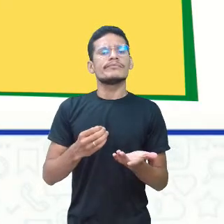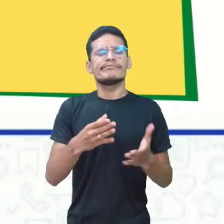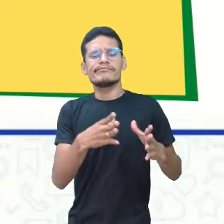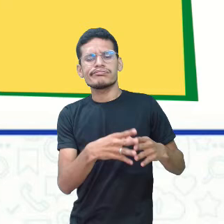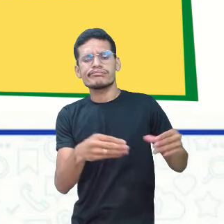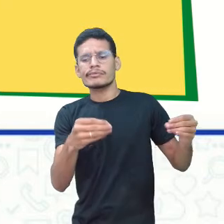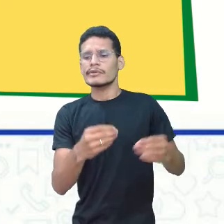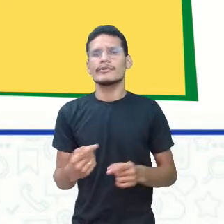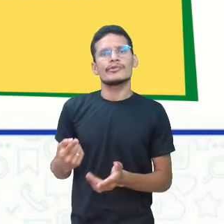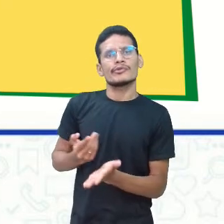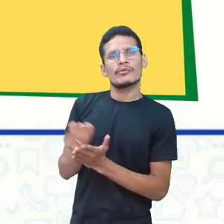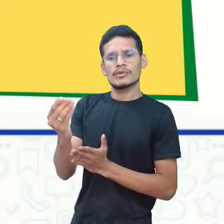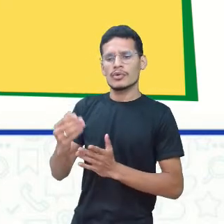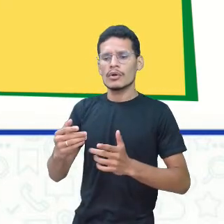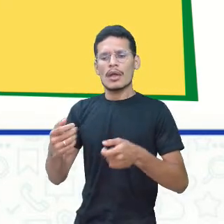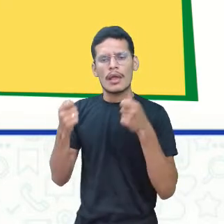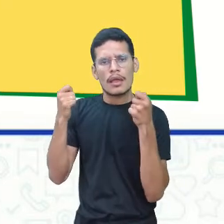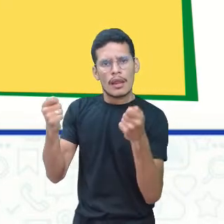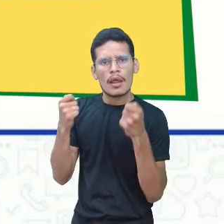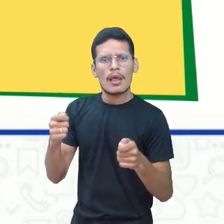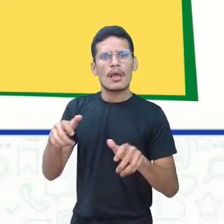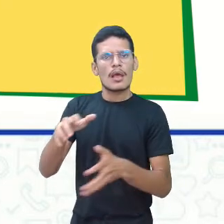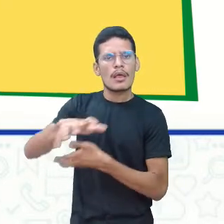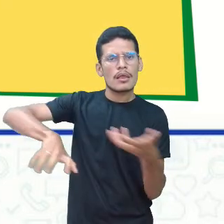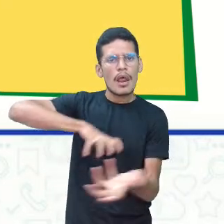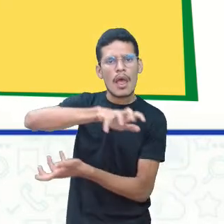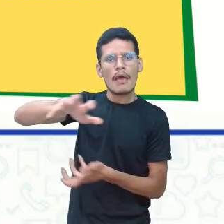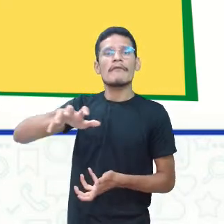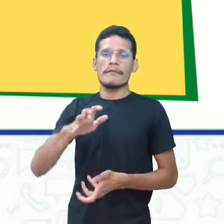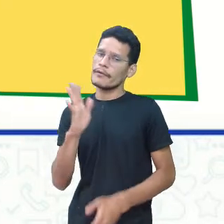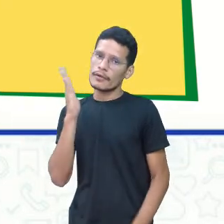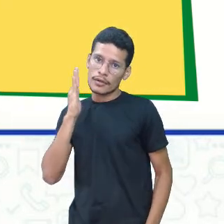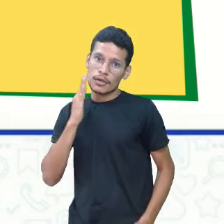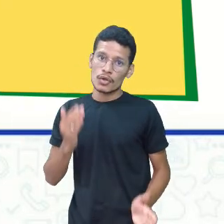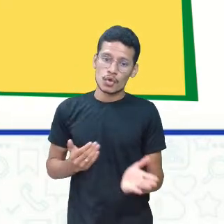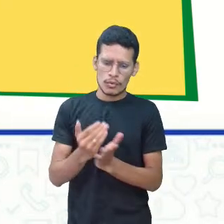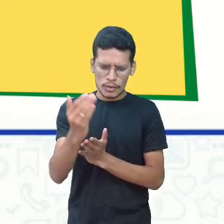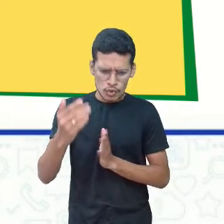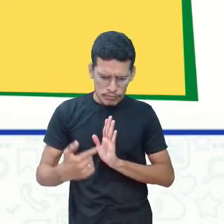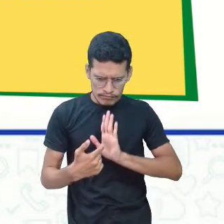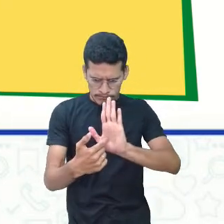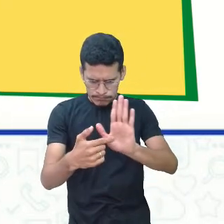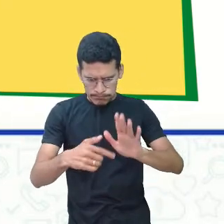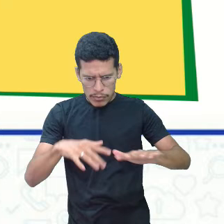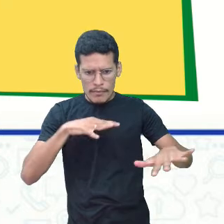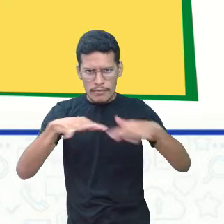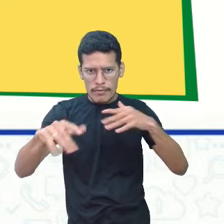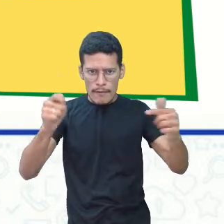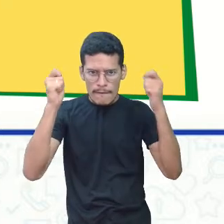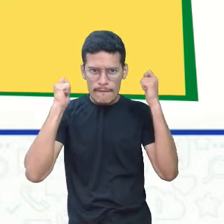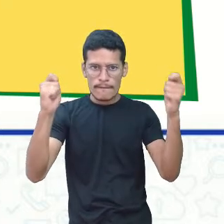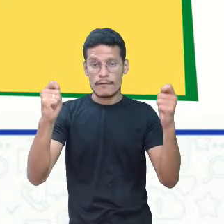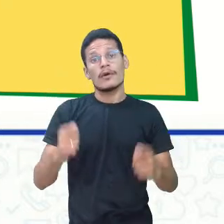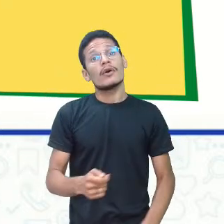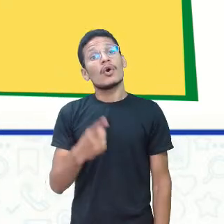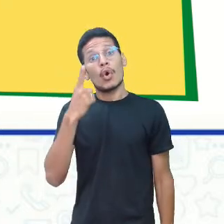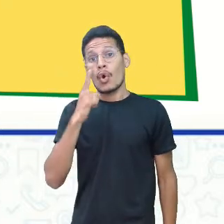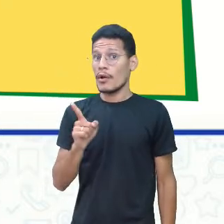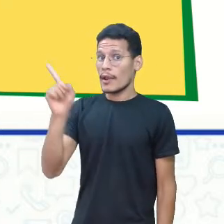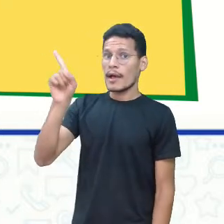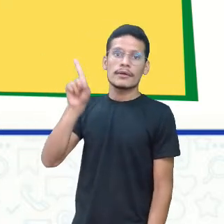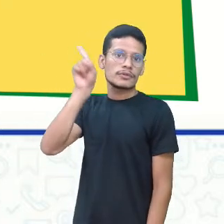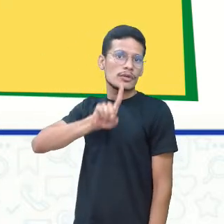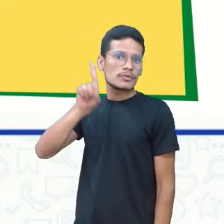de massa, né, greve, e as tensões sociais começaram a explodir. Então, resultado disso, né, os Estados Unidos